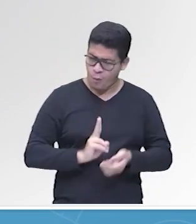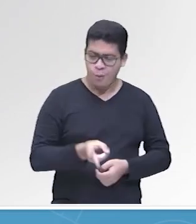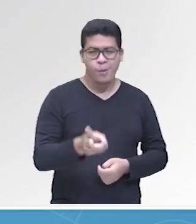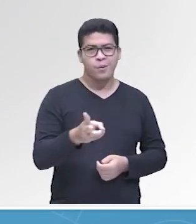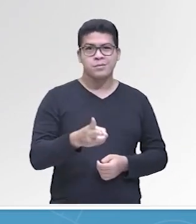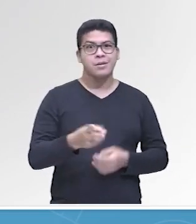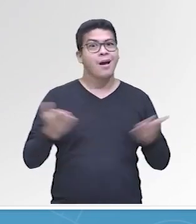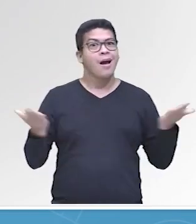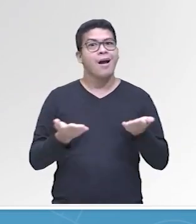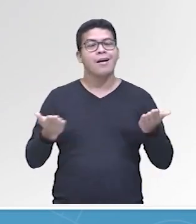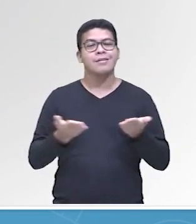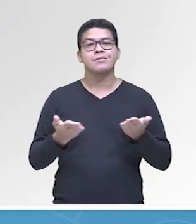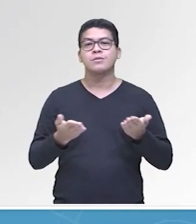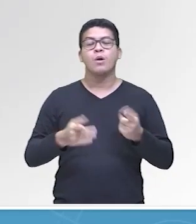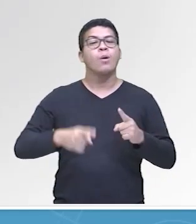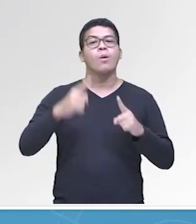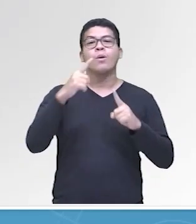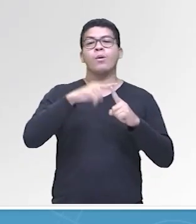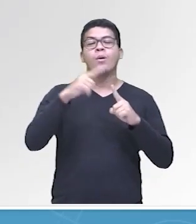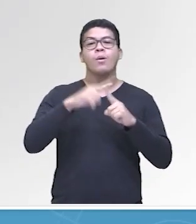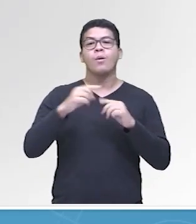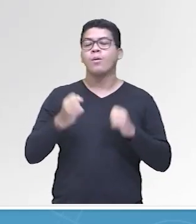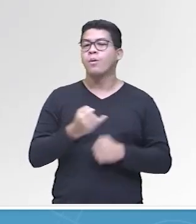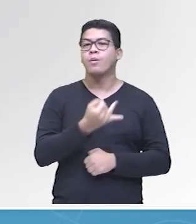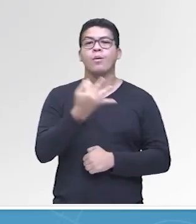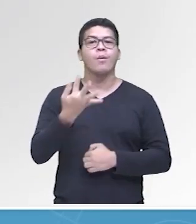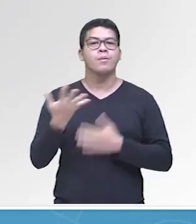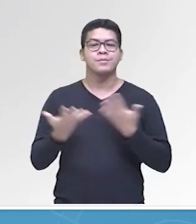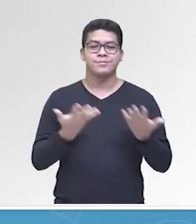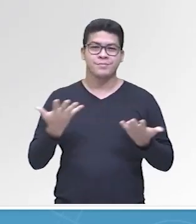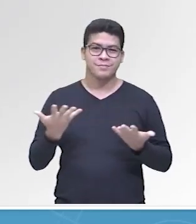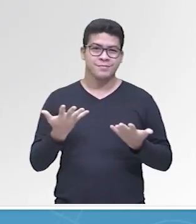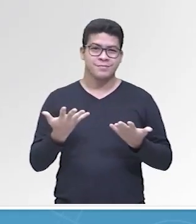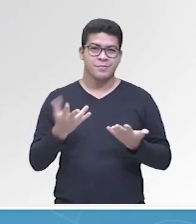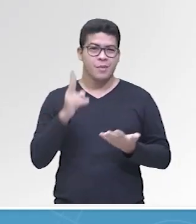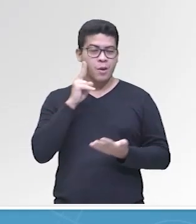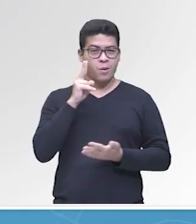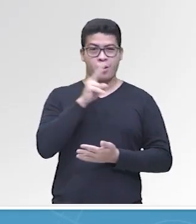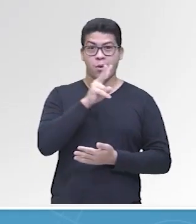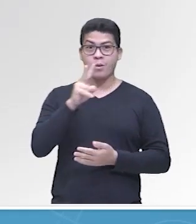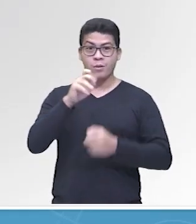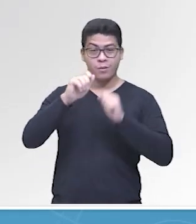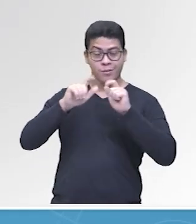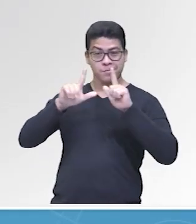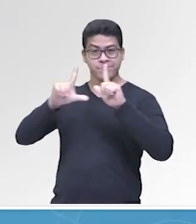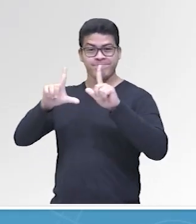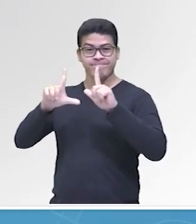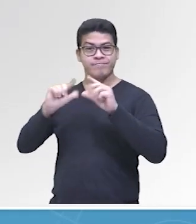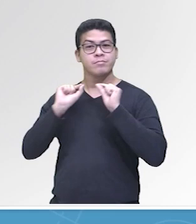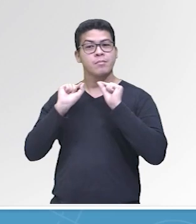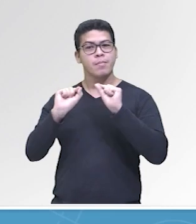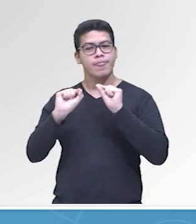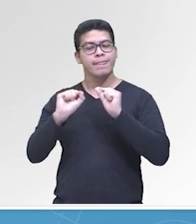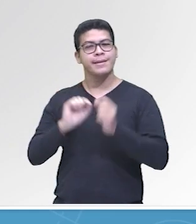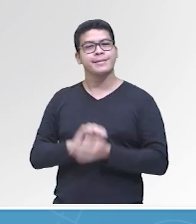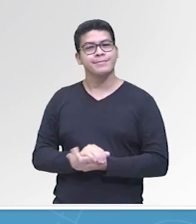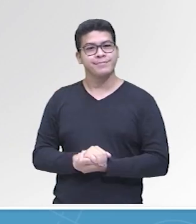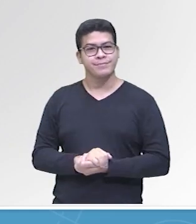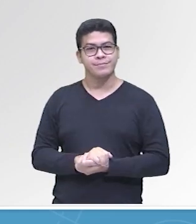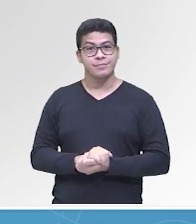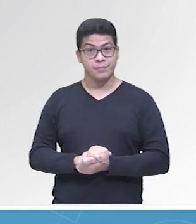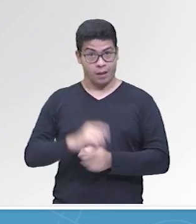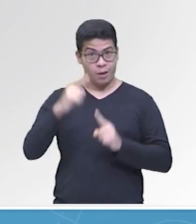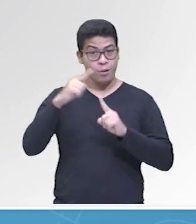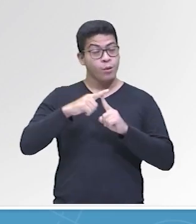falando aí sobre os tipos de célula. Observem comigo aí no diagrama. Nós temos aí os tipos